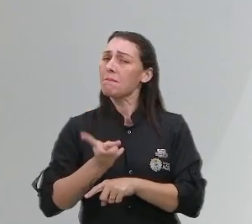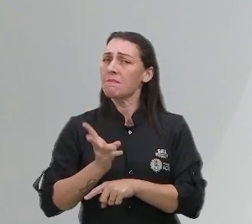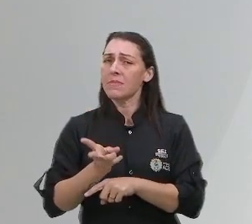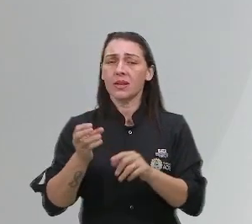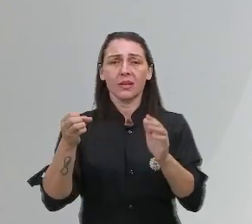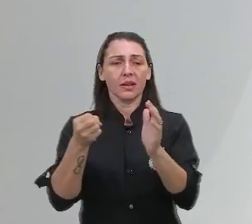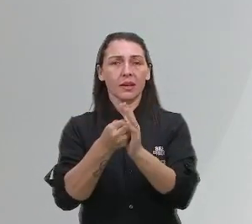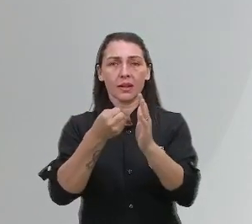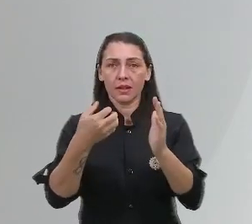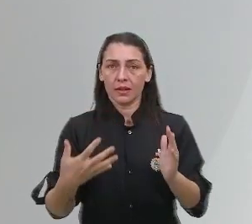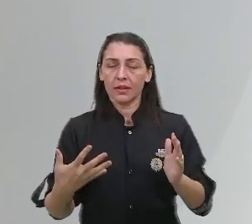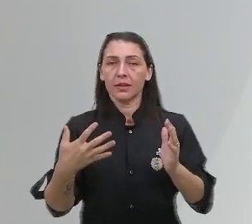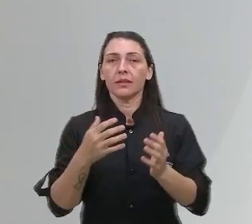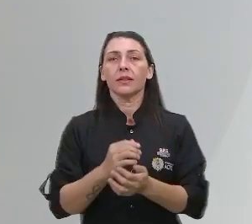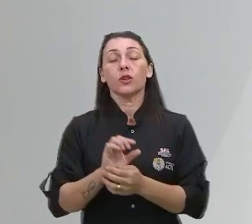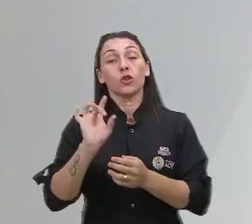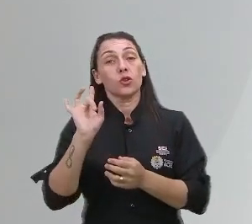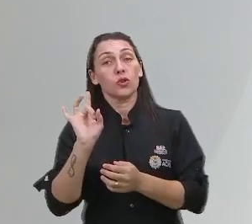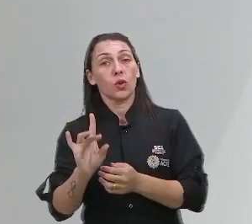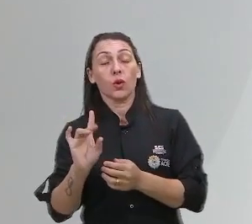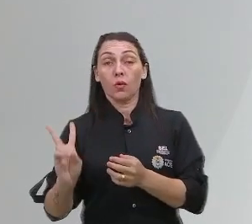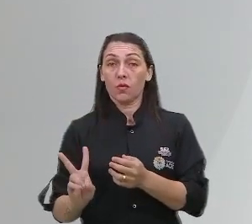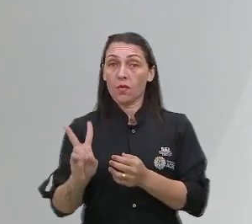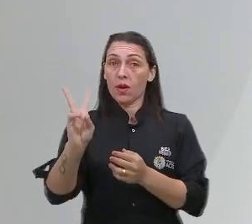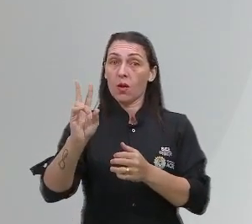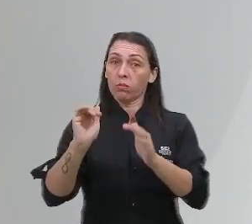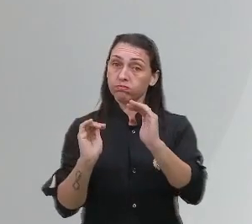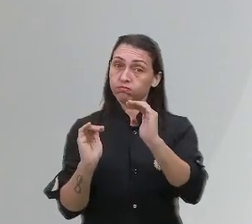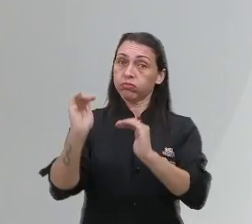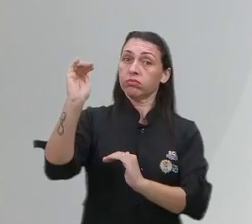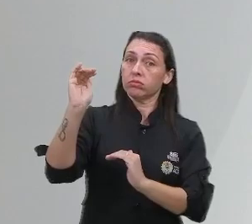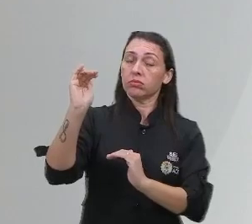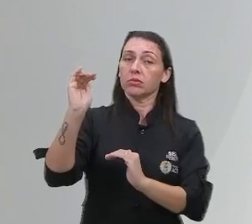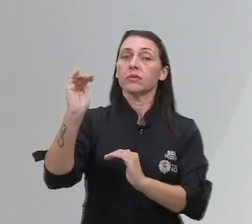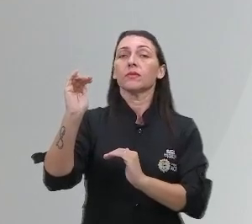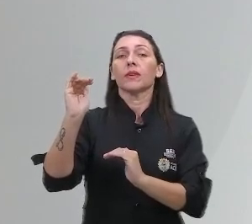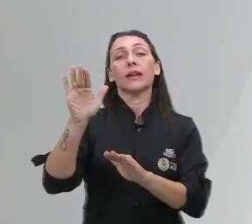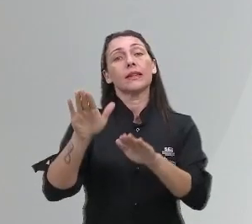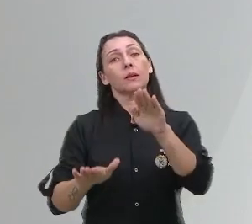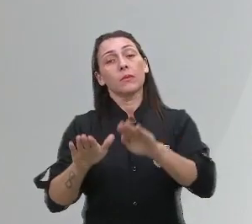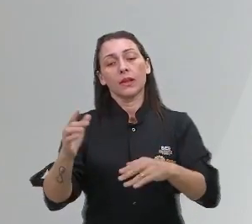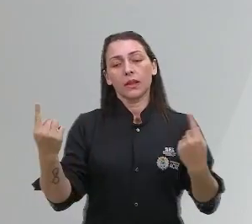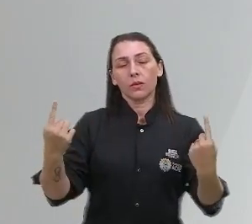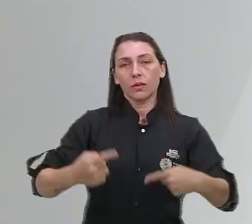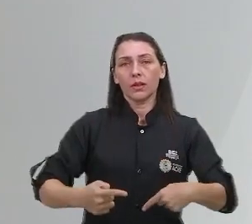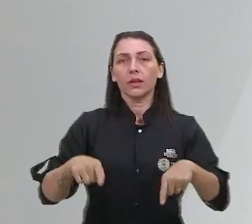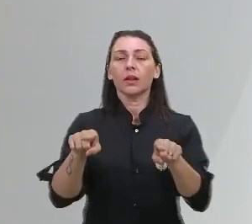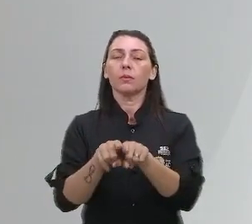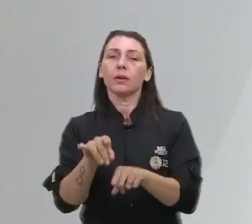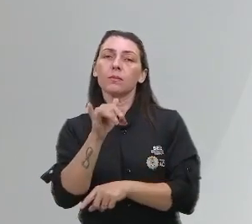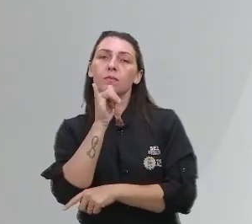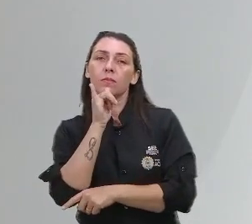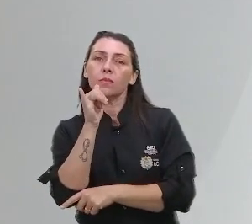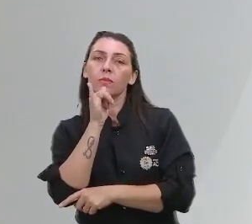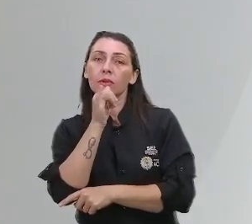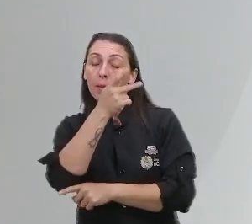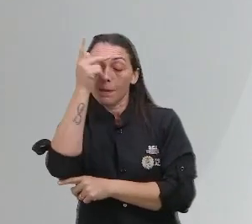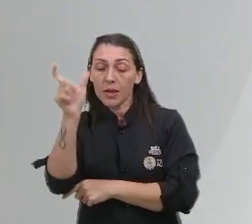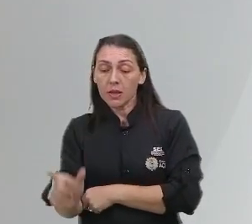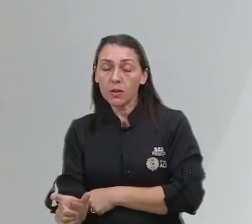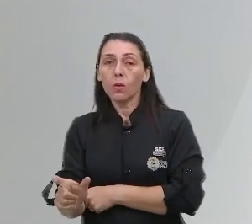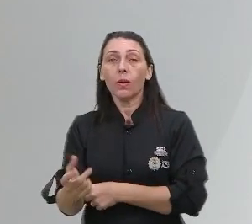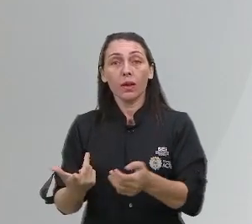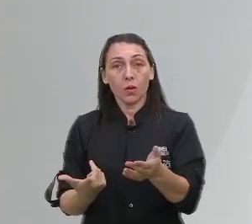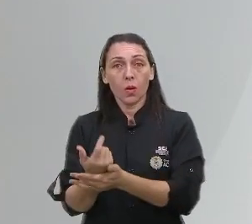mesmas características, só que com um valor mais elevado. Aí vai da concorrência e vai, por exemplo, do consumidor